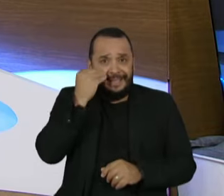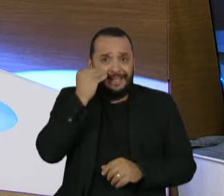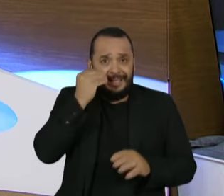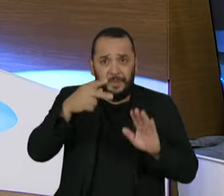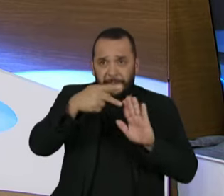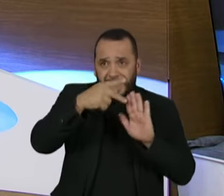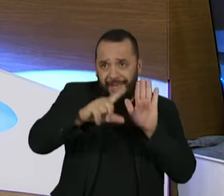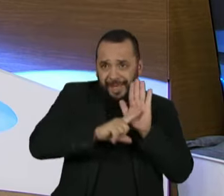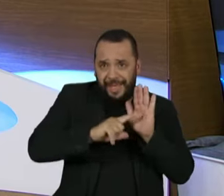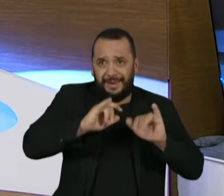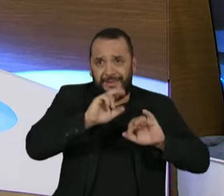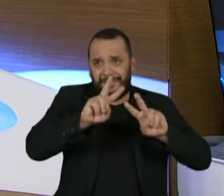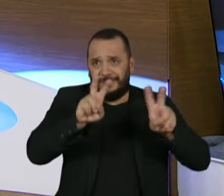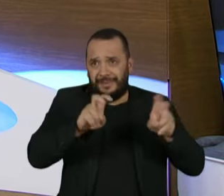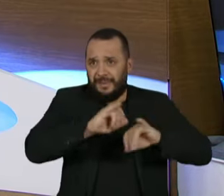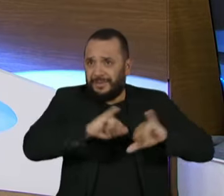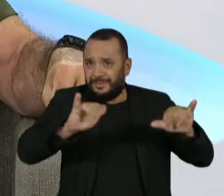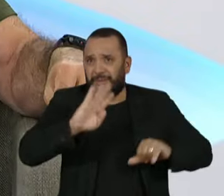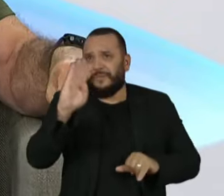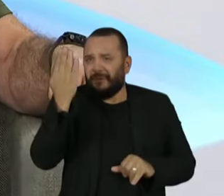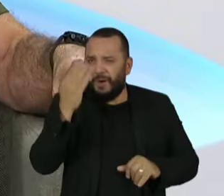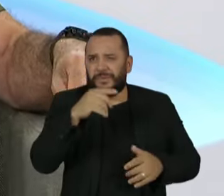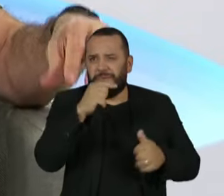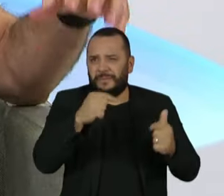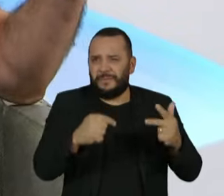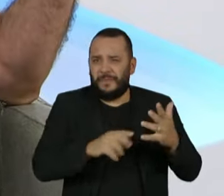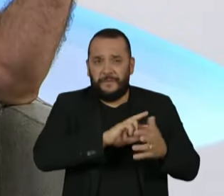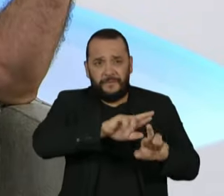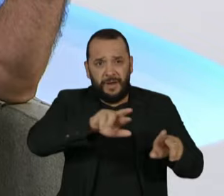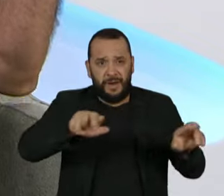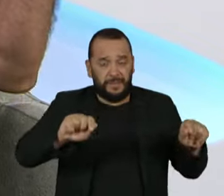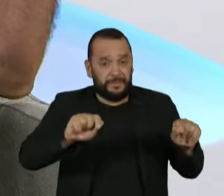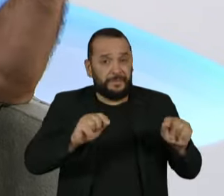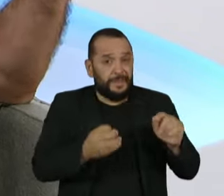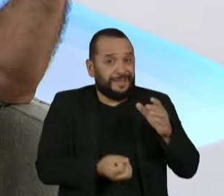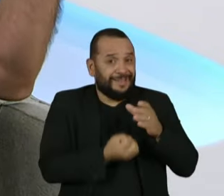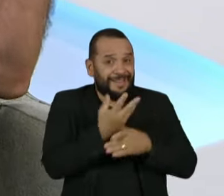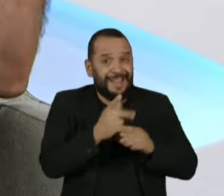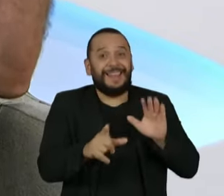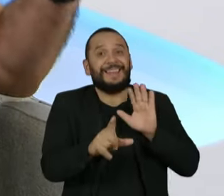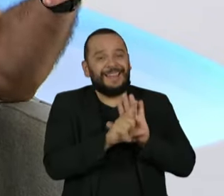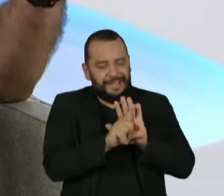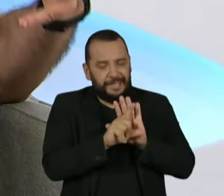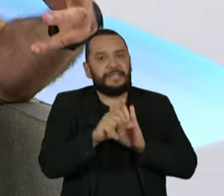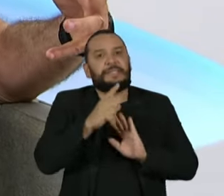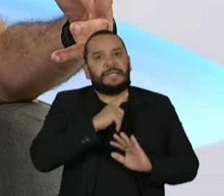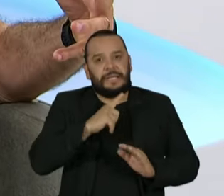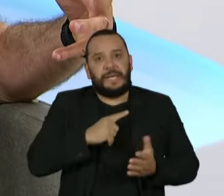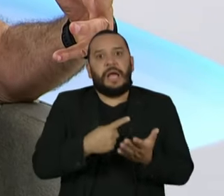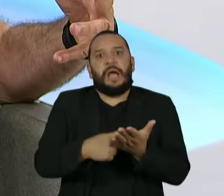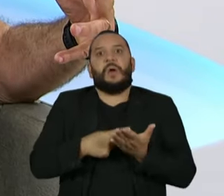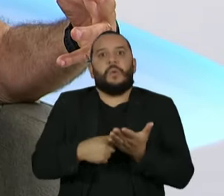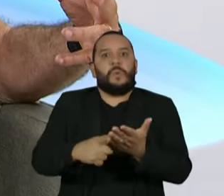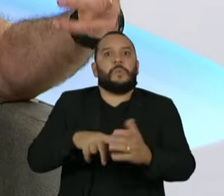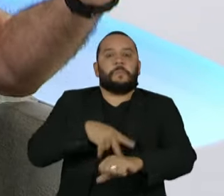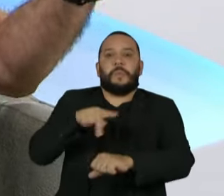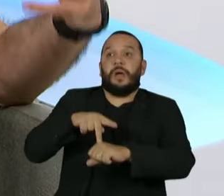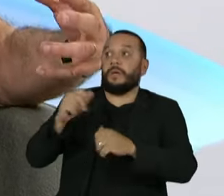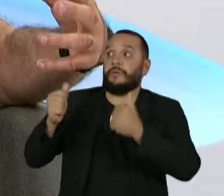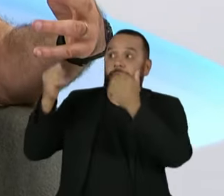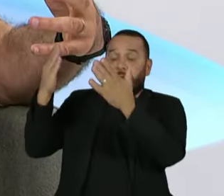fake News e vários outras coisas acontece que essa regulação ela exige coisas complexas como acordos internacionais